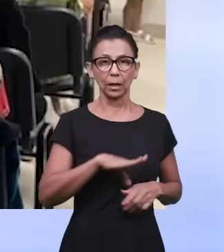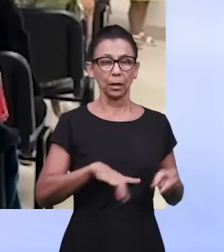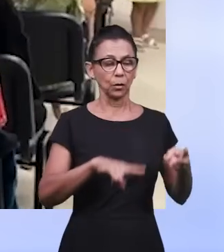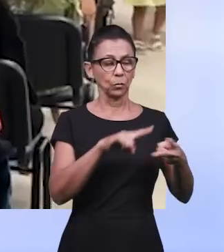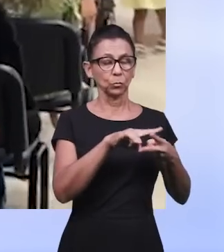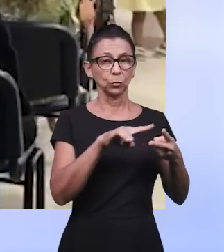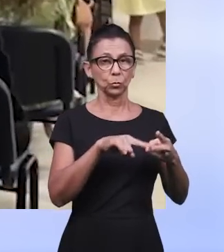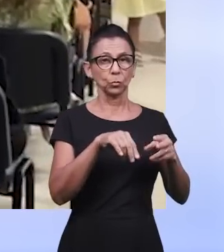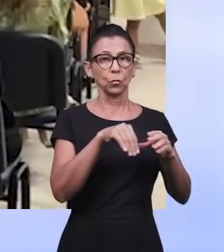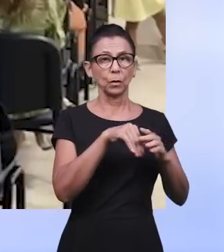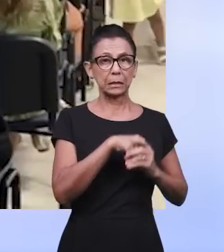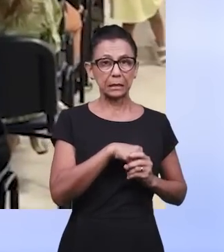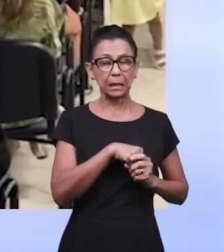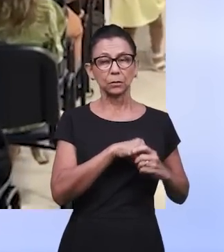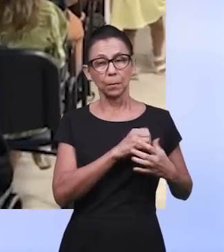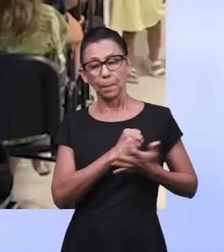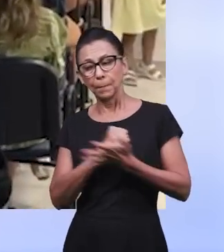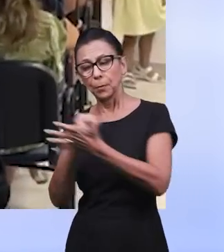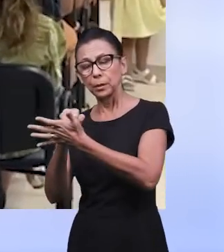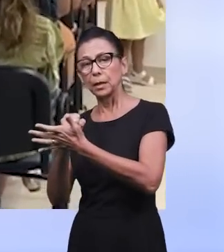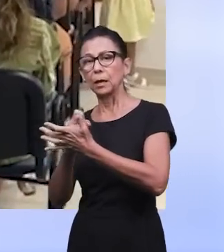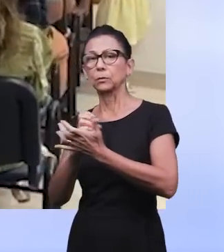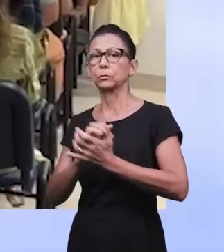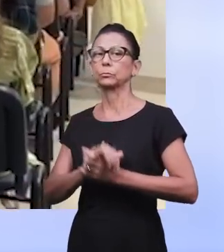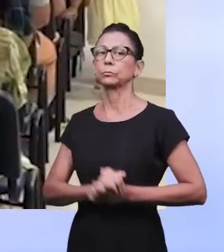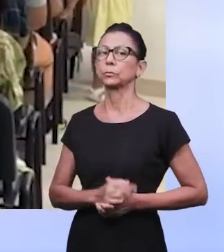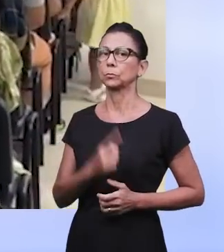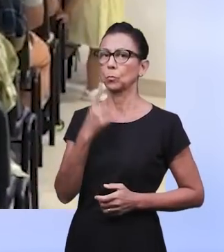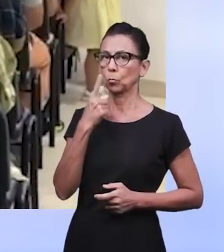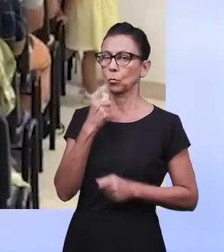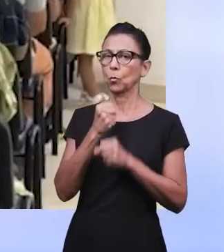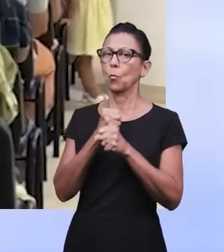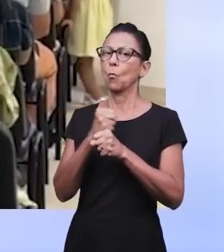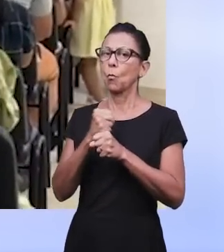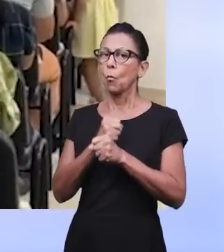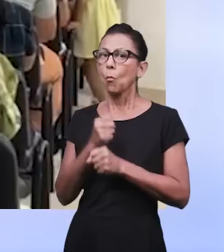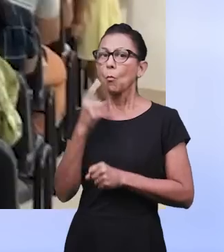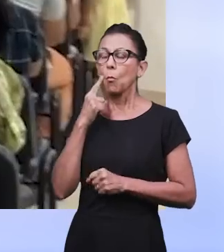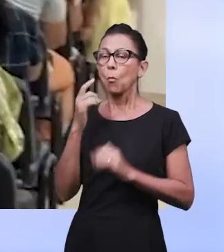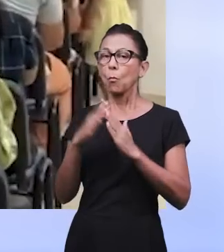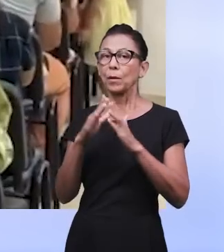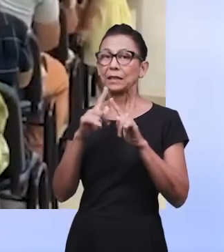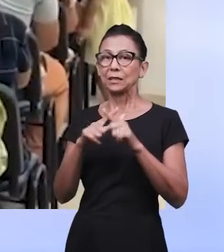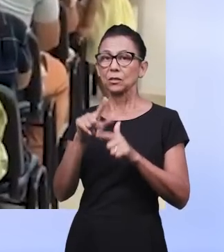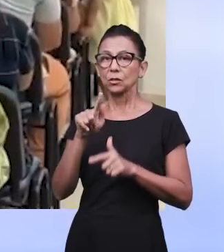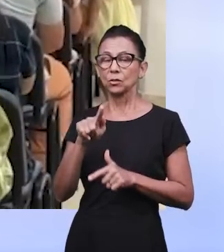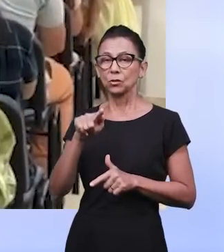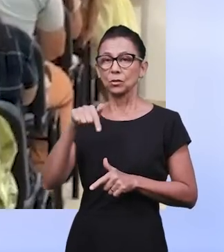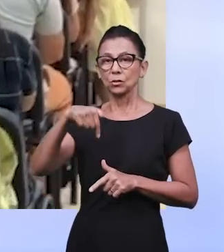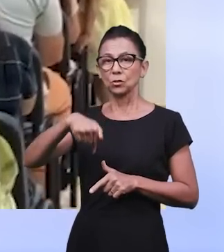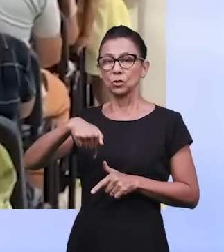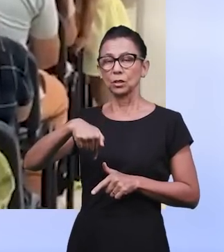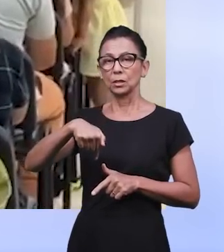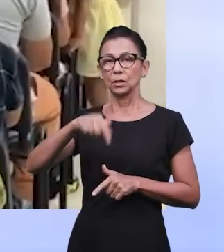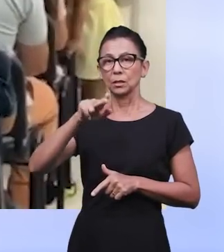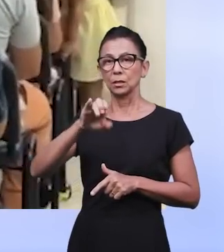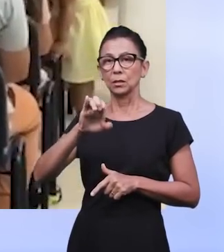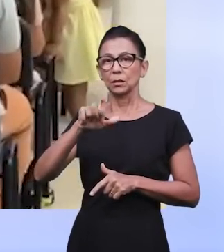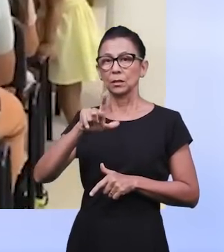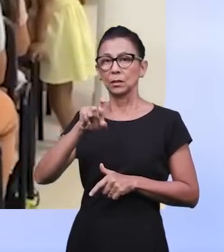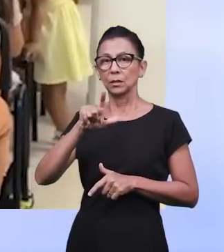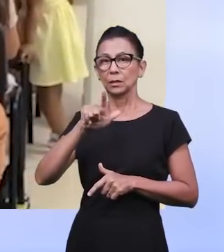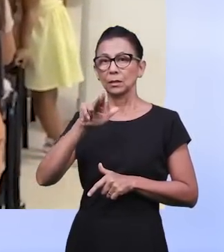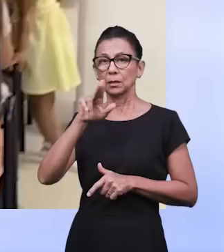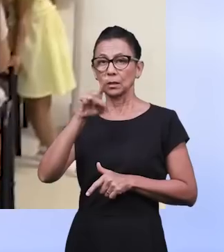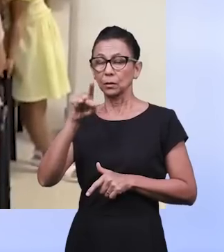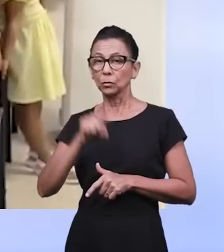Odivelas. E neste período de um ano, pudemos ver como a igreja de Queluz cresceu. A cada dia, novas